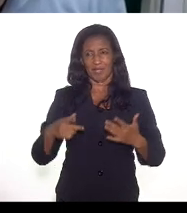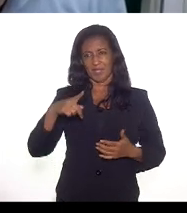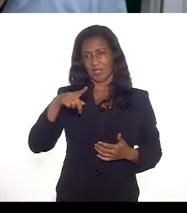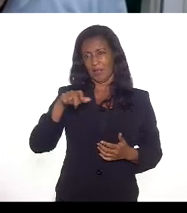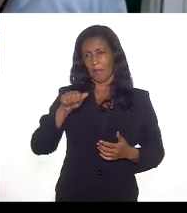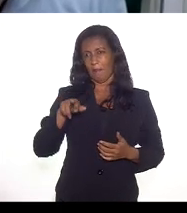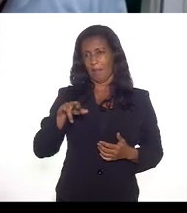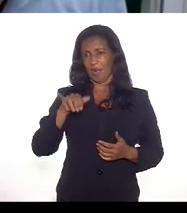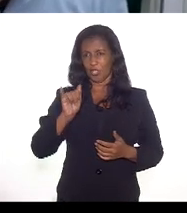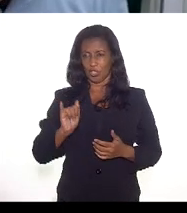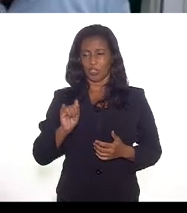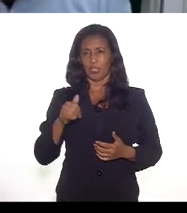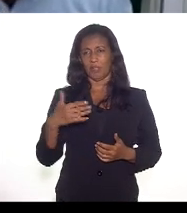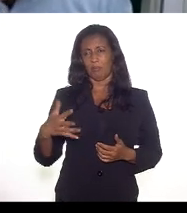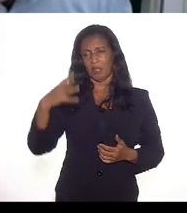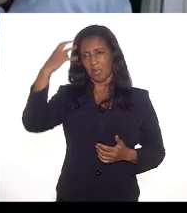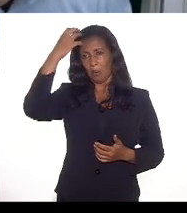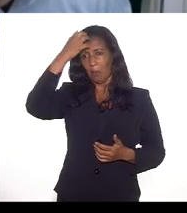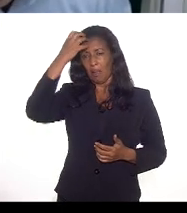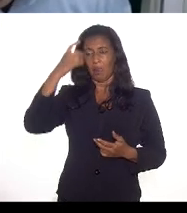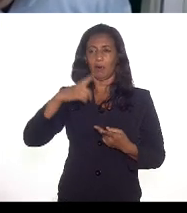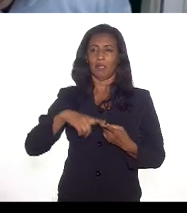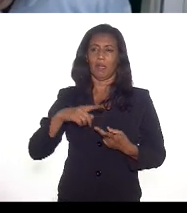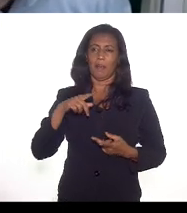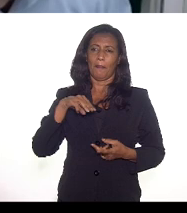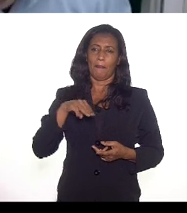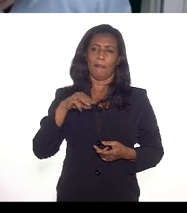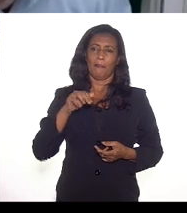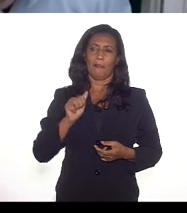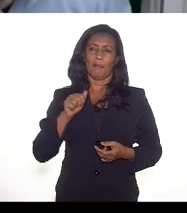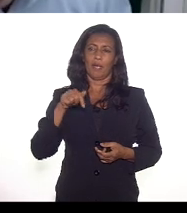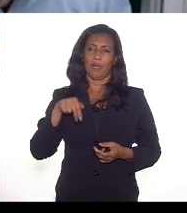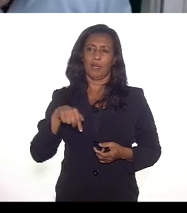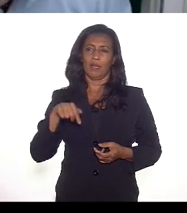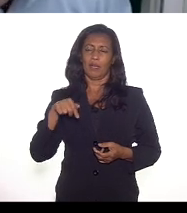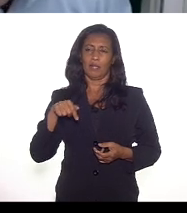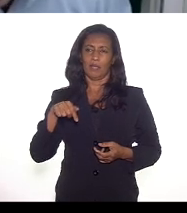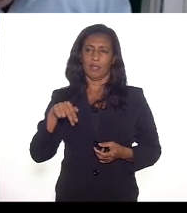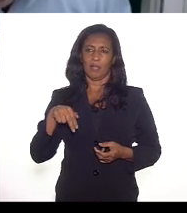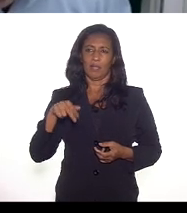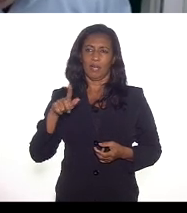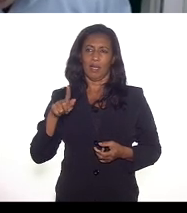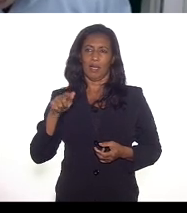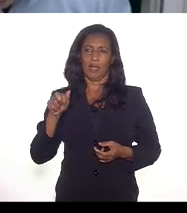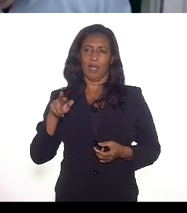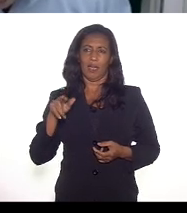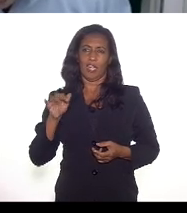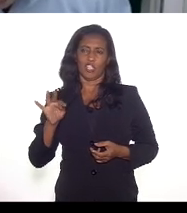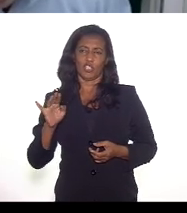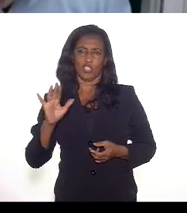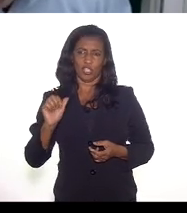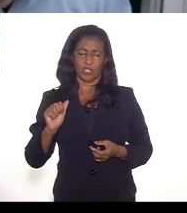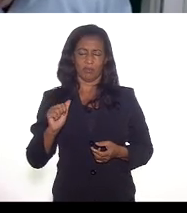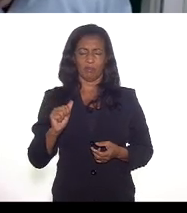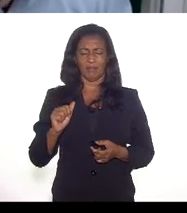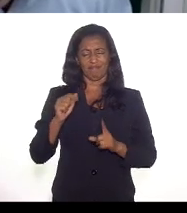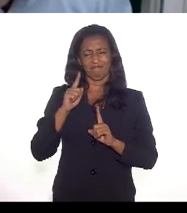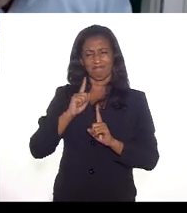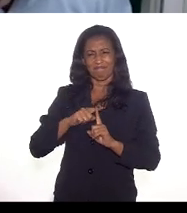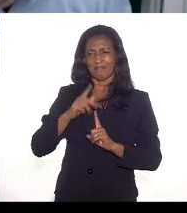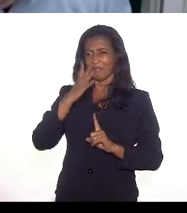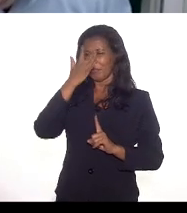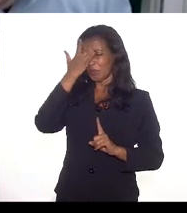perdeu Angra, perdeu Mangaratiba, perdeu todo o estado do Rio de Janeiro. Porque ele era uma pessoa